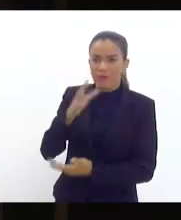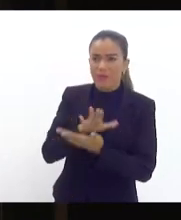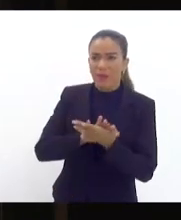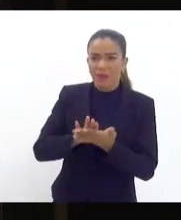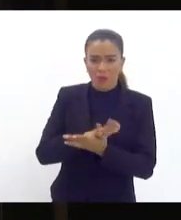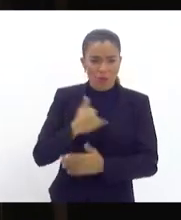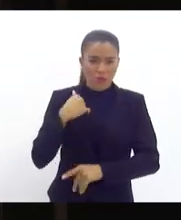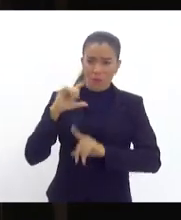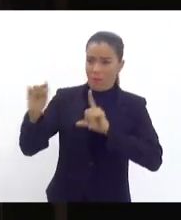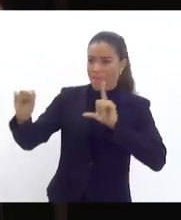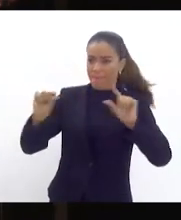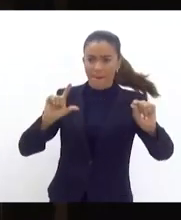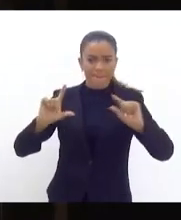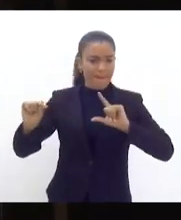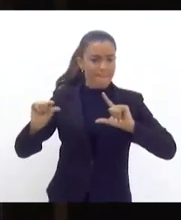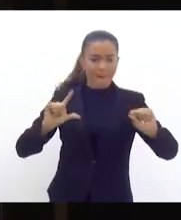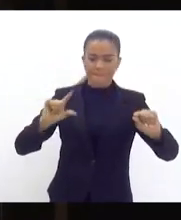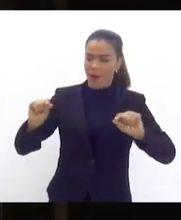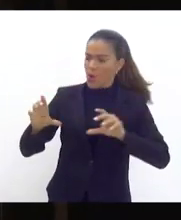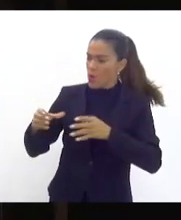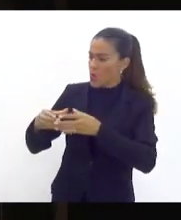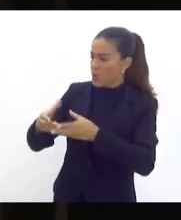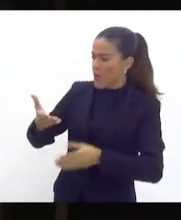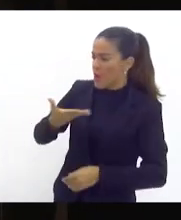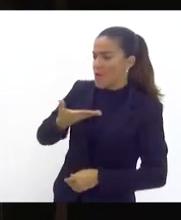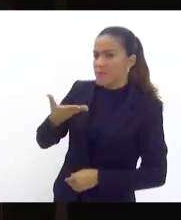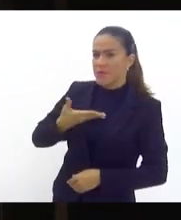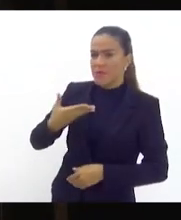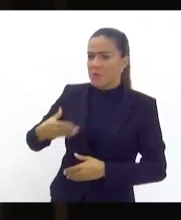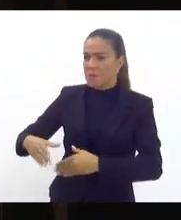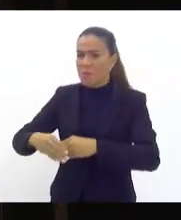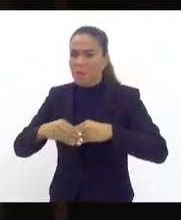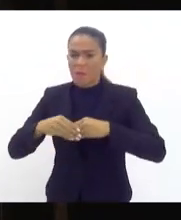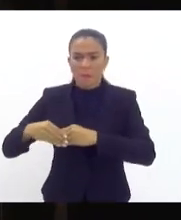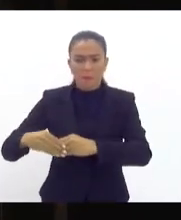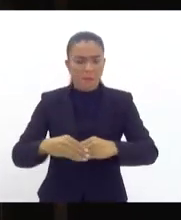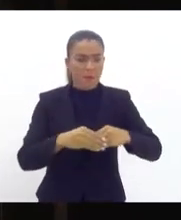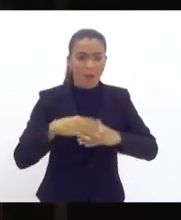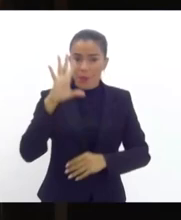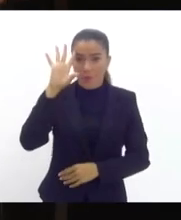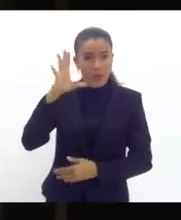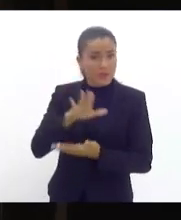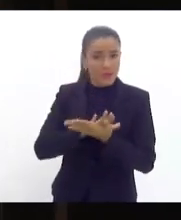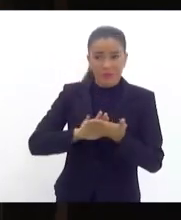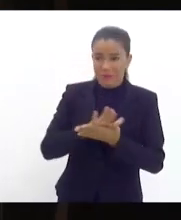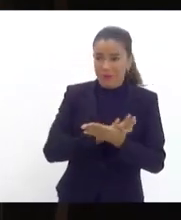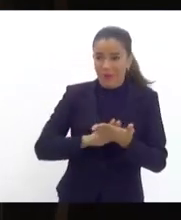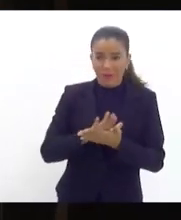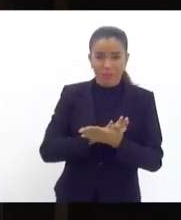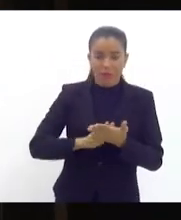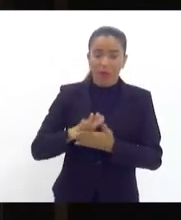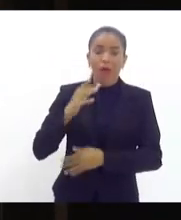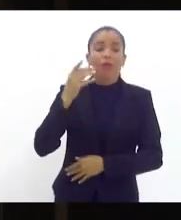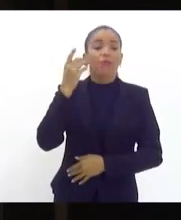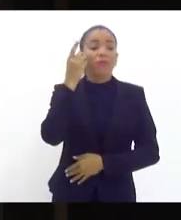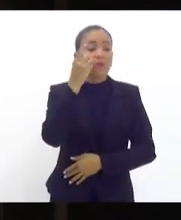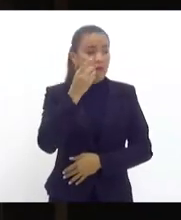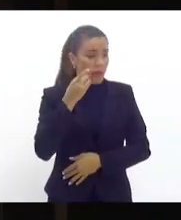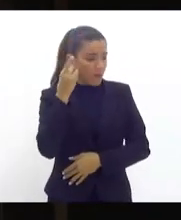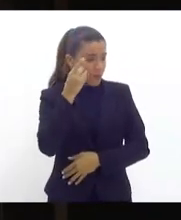vamos sair daqui reunião de amigos todo mundo se cumprimentou e não resolve nada é deputado